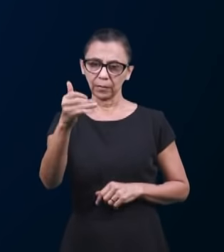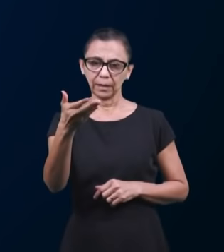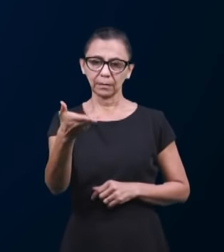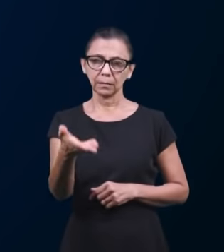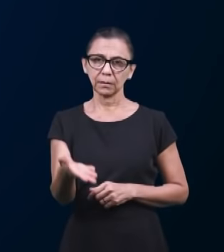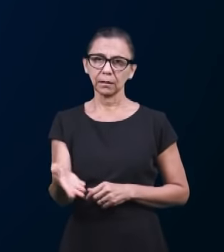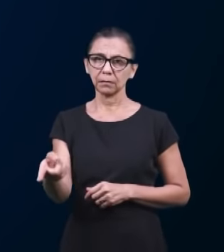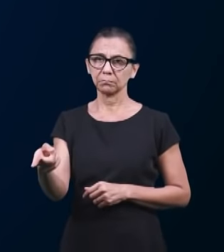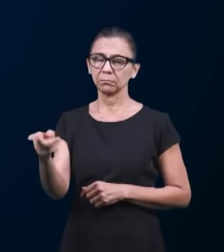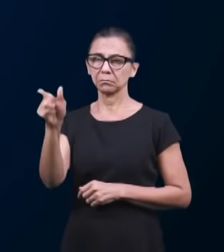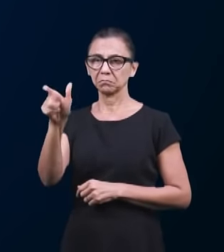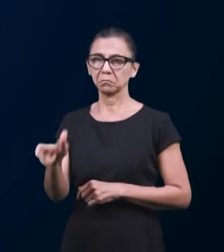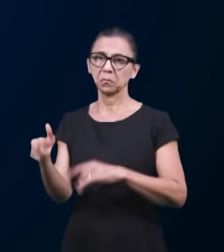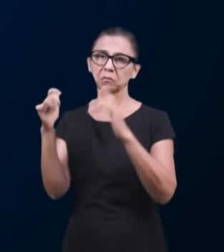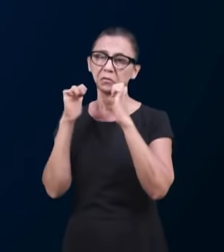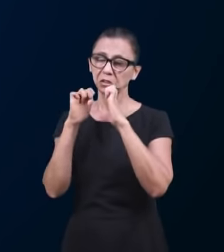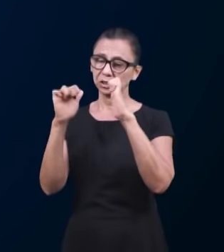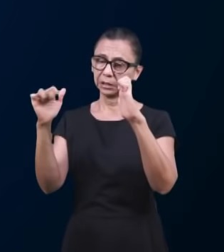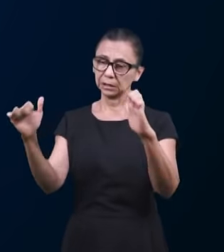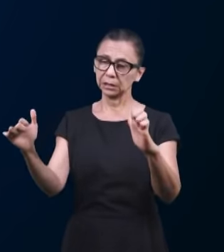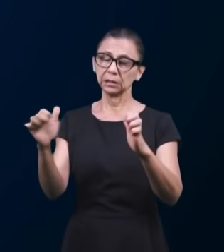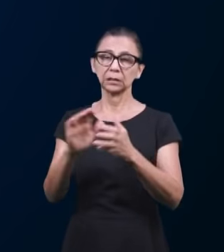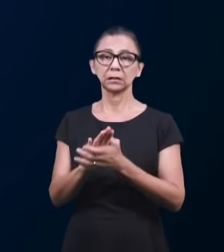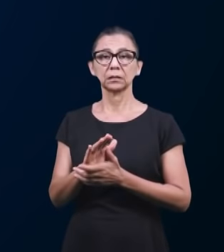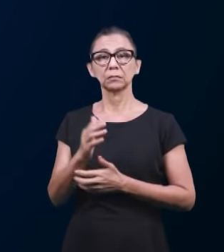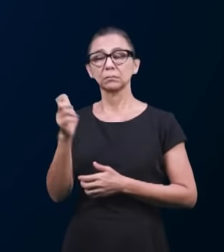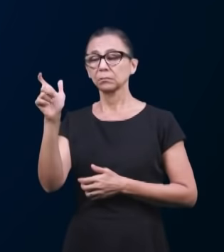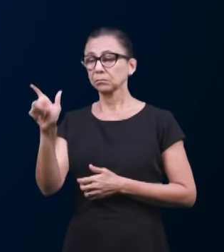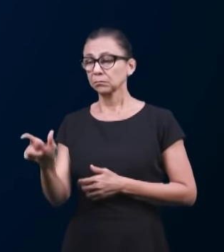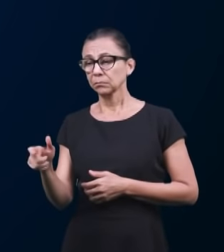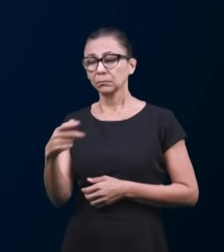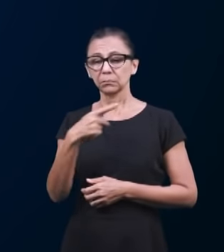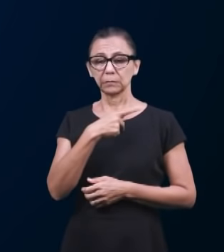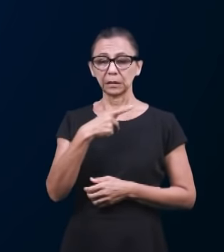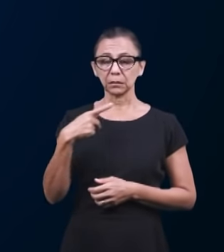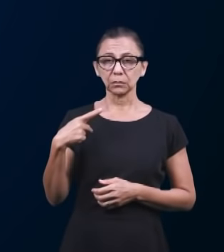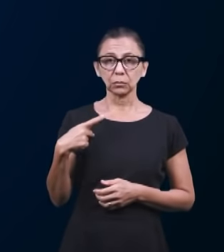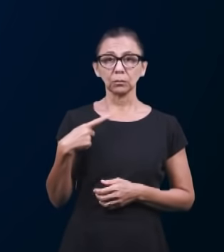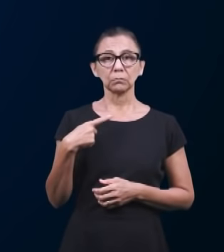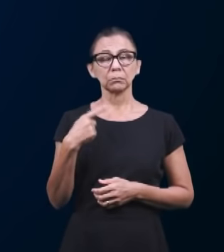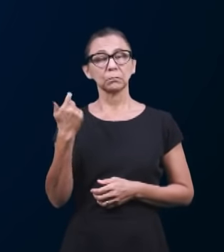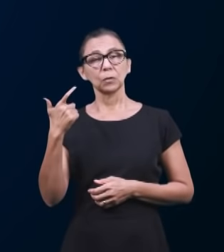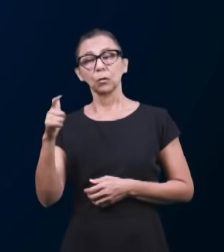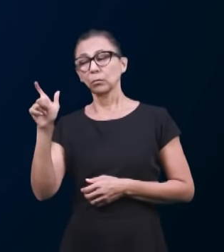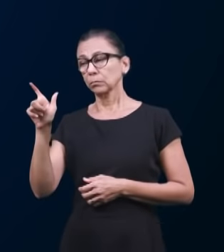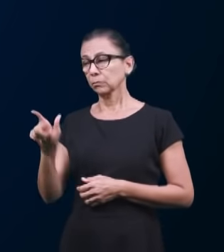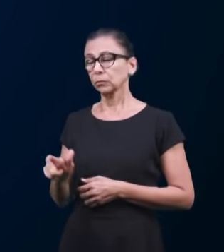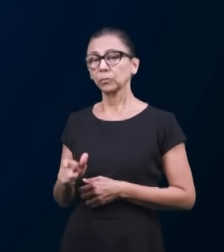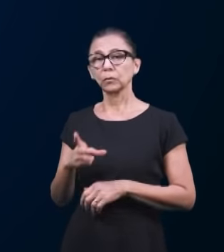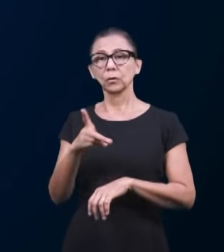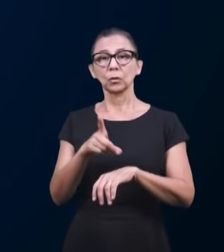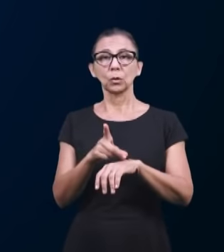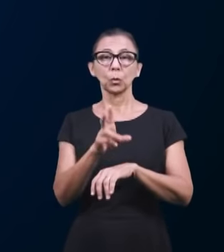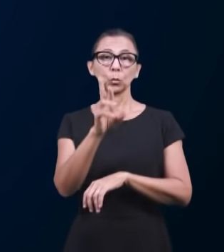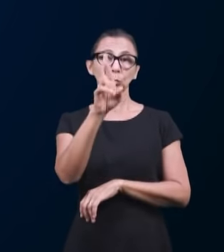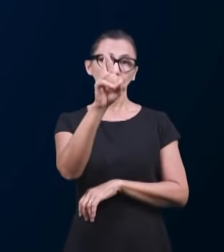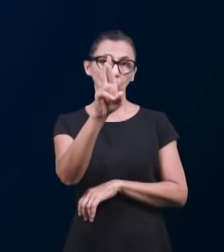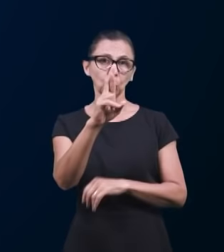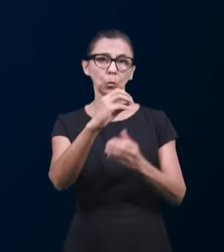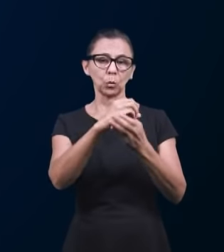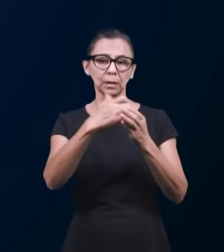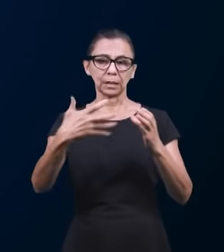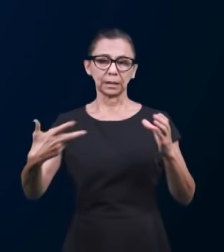profetas, outro é chamado para evangelista, outro é chamado para pastor, outro é chamado para doutor. Ou seja, cada um tem